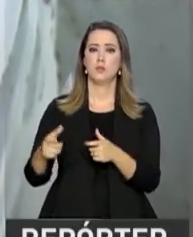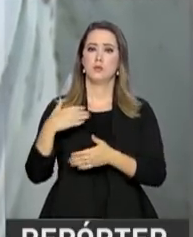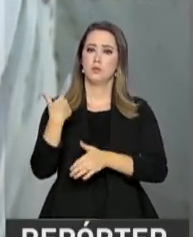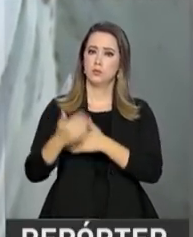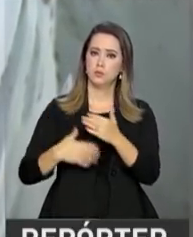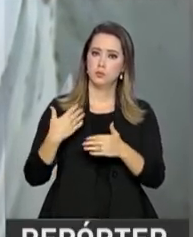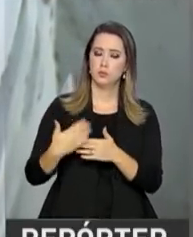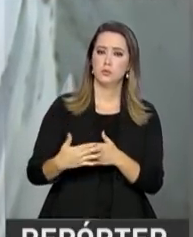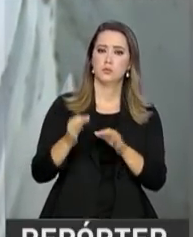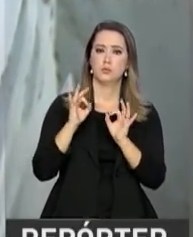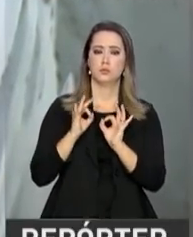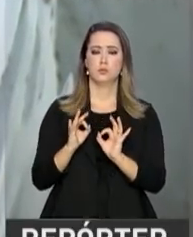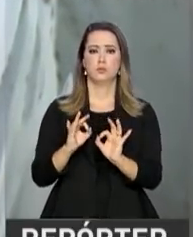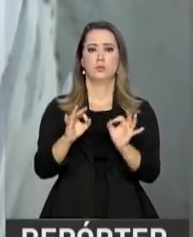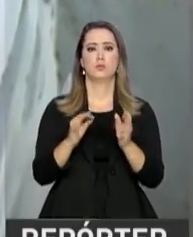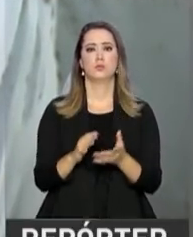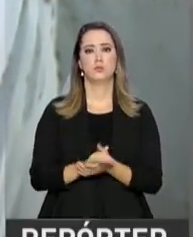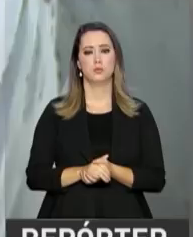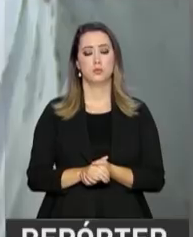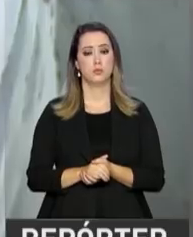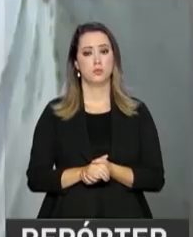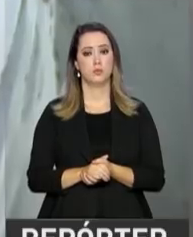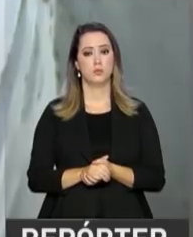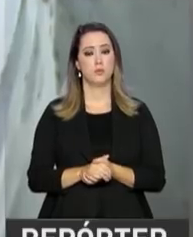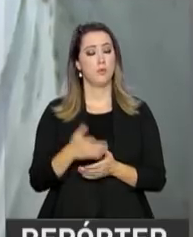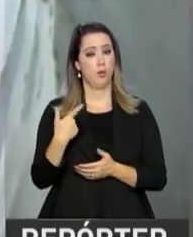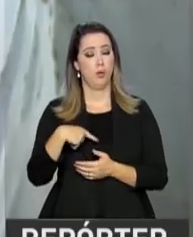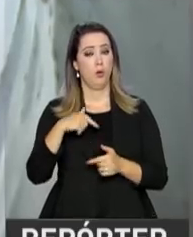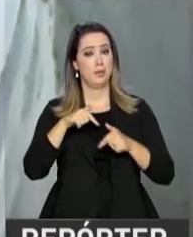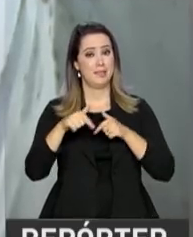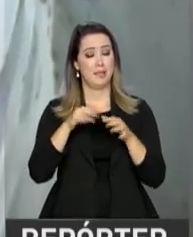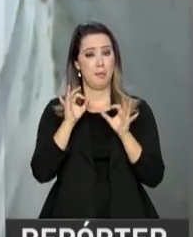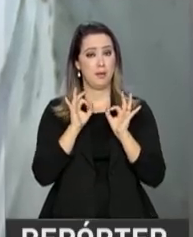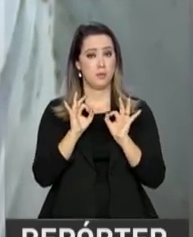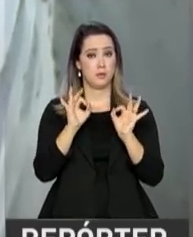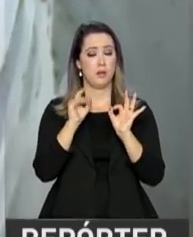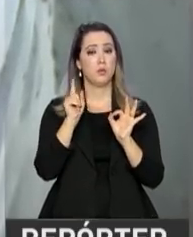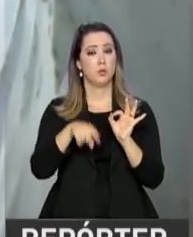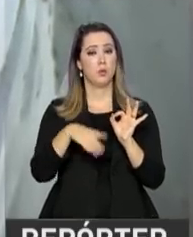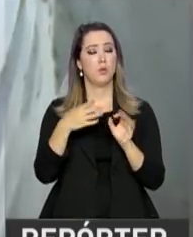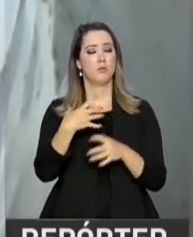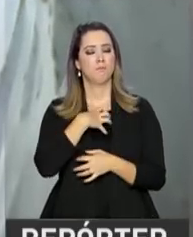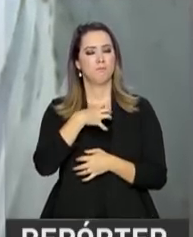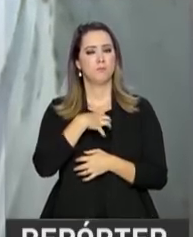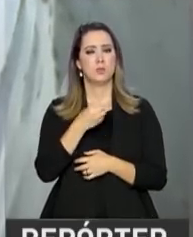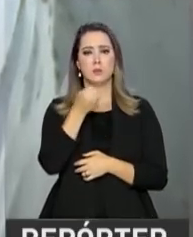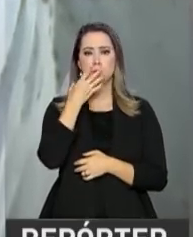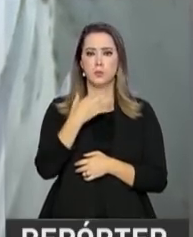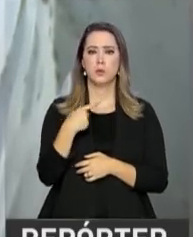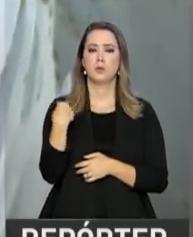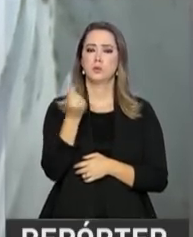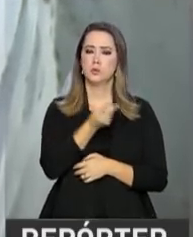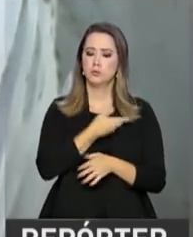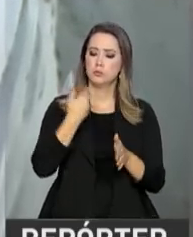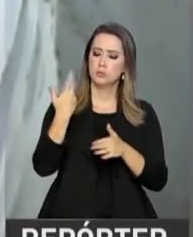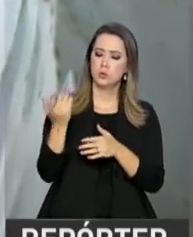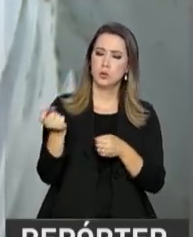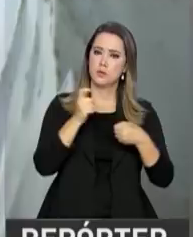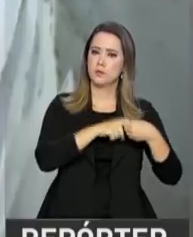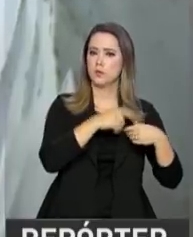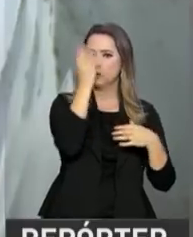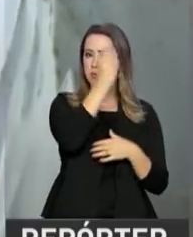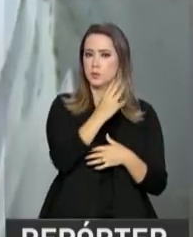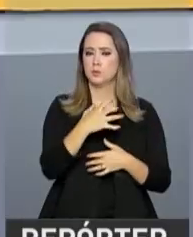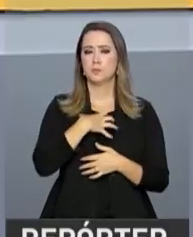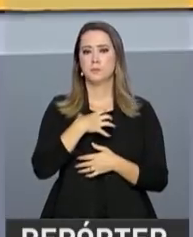desenvolvimento sustentável para o brasil o dever cumprido é uma satisfação enorme que nós levamos de volta para o